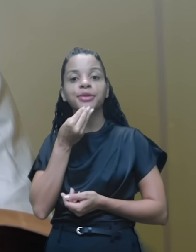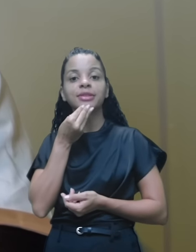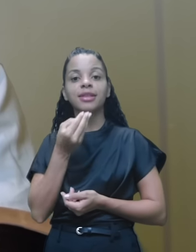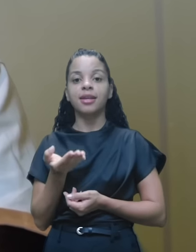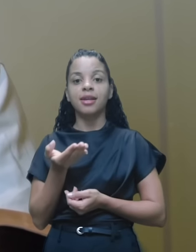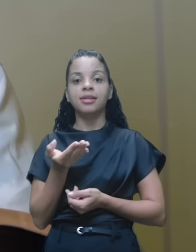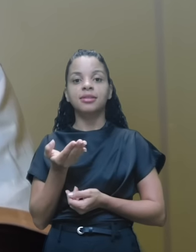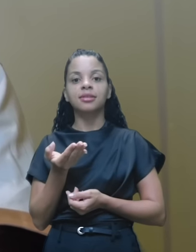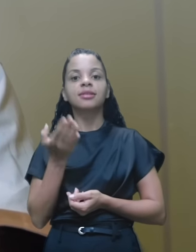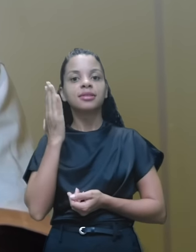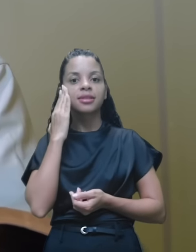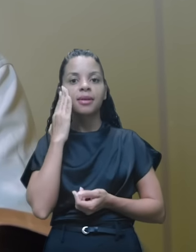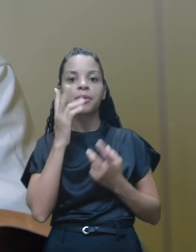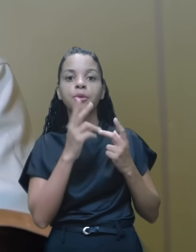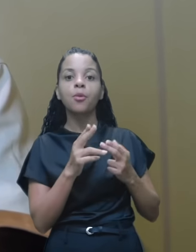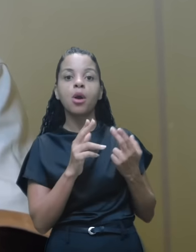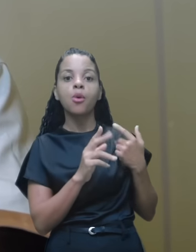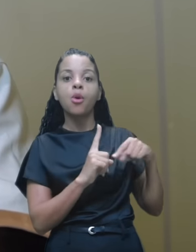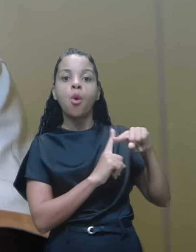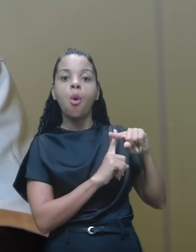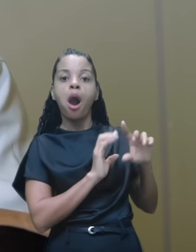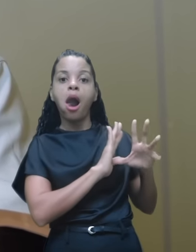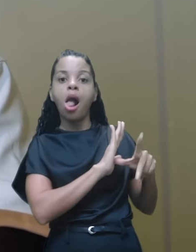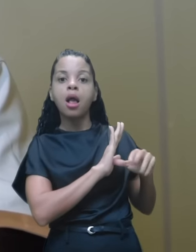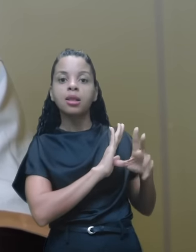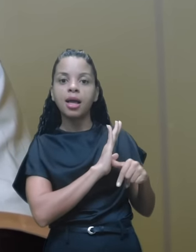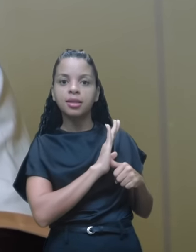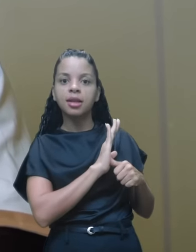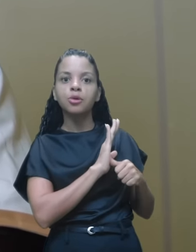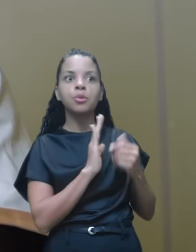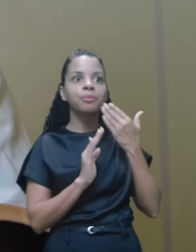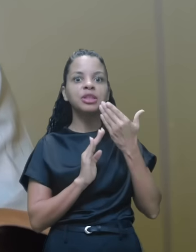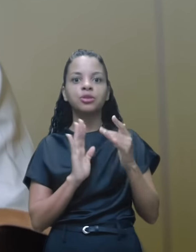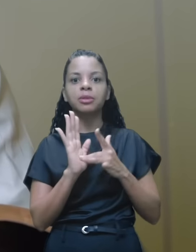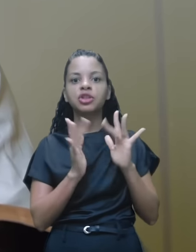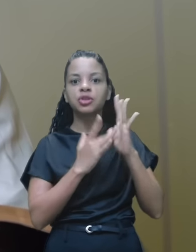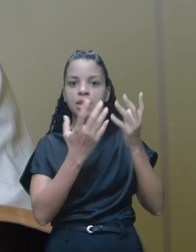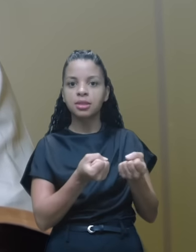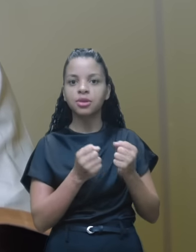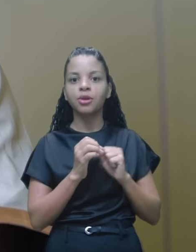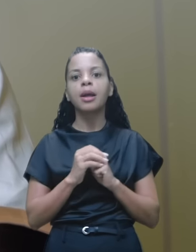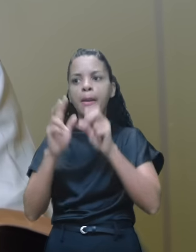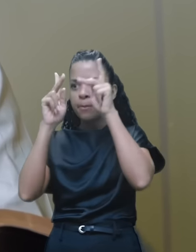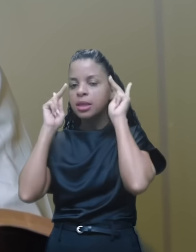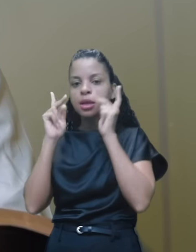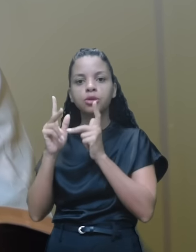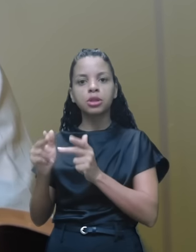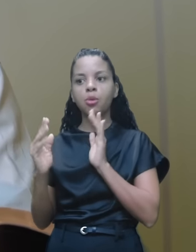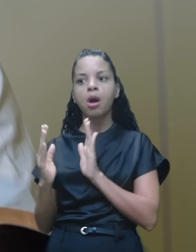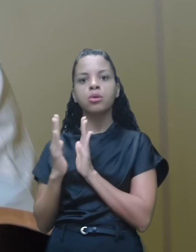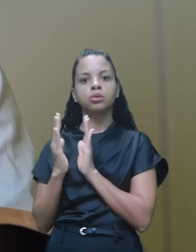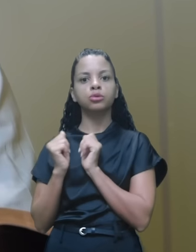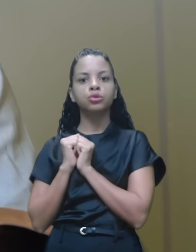estava ali de lado, né? Fez o pedido. Pilatos estava frente a frente com Cristo. Poderia ter feito algo, mas infelizmente